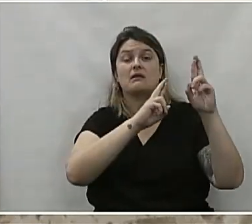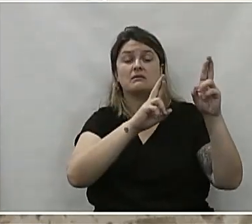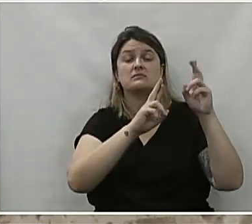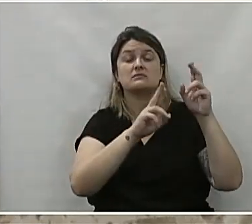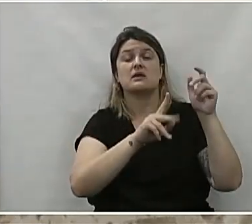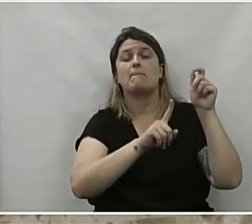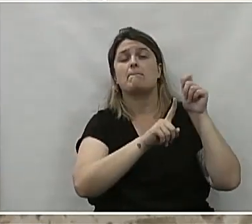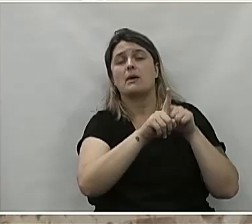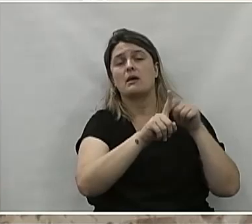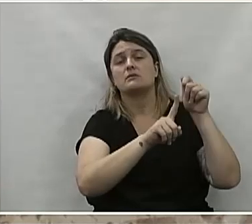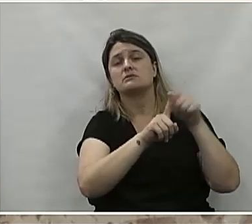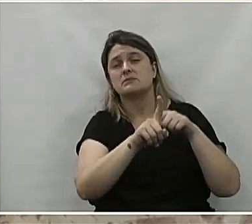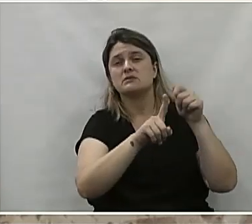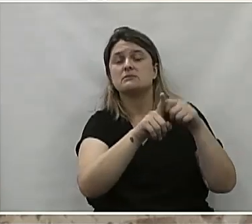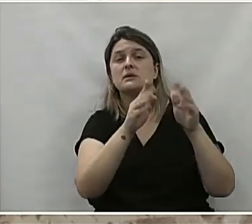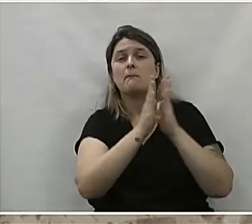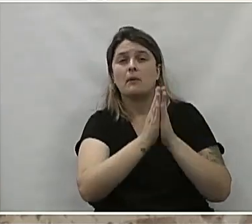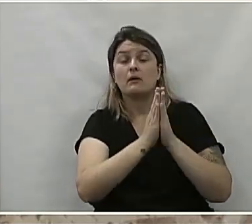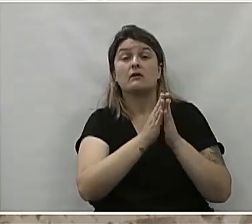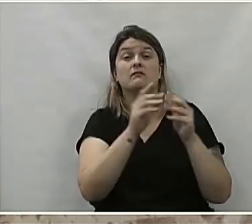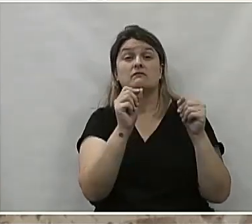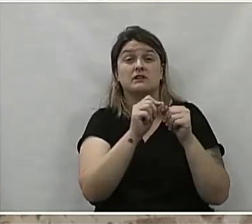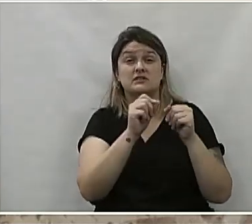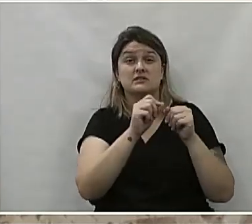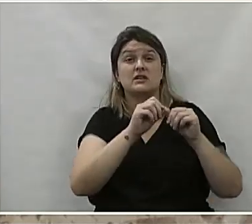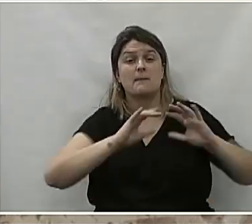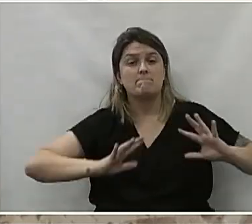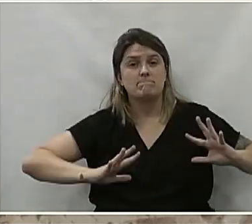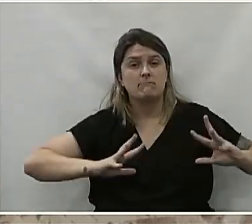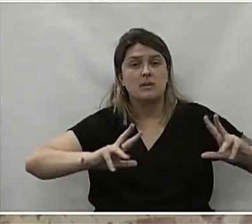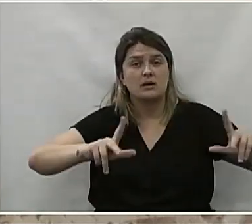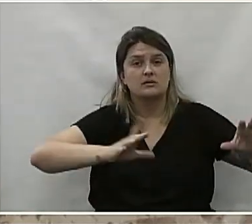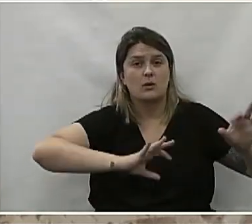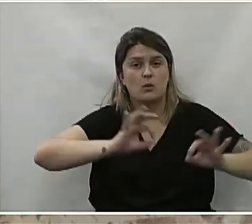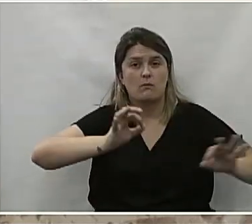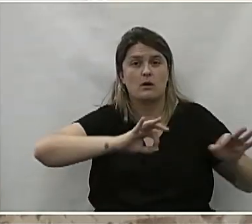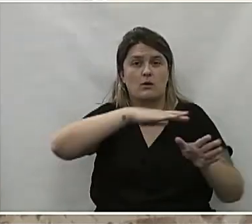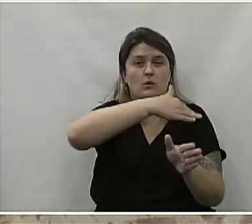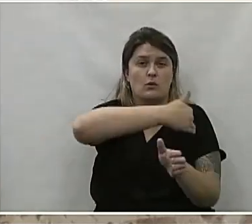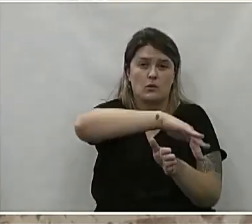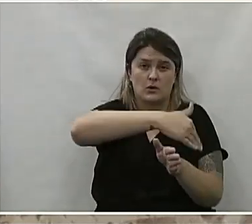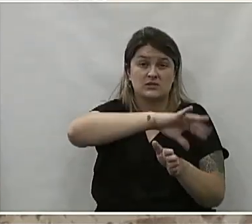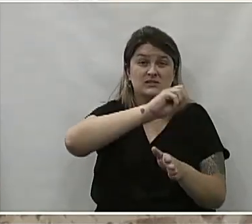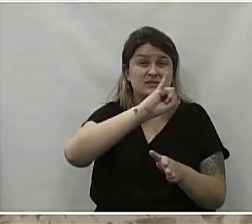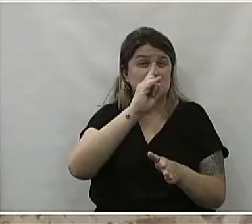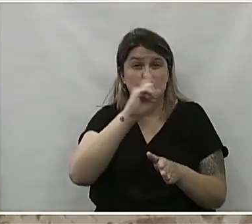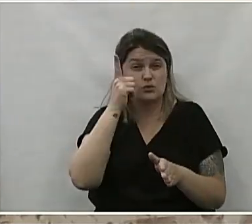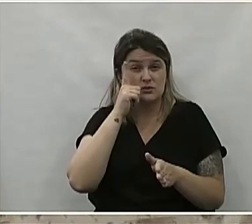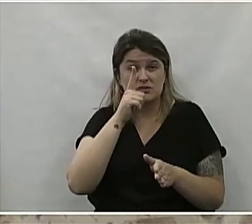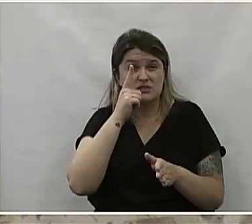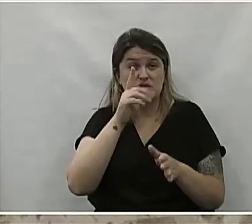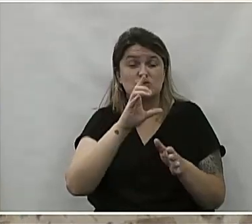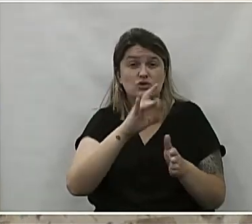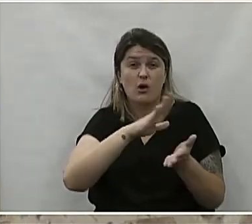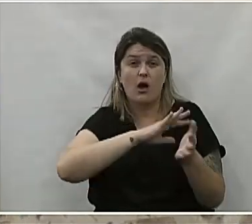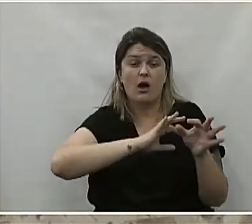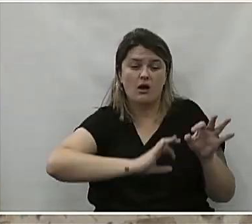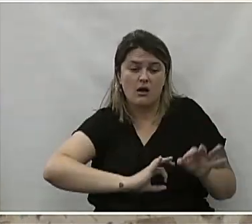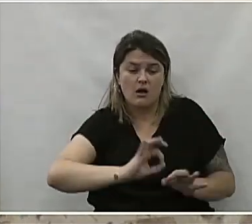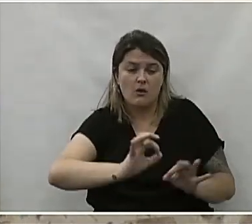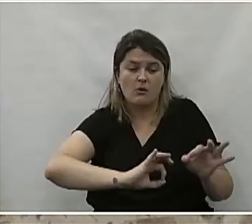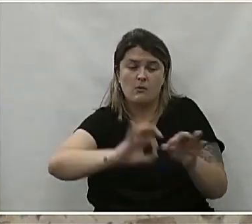meses e meses A gente está implorando Que se fosse máquina Pelo menos Se não dá Para fazer toda Pelo menos Tapa buraco